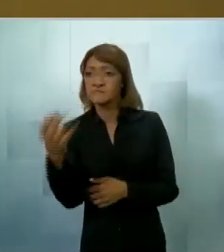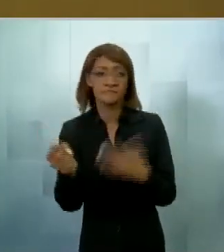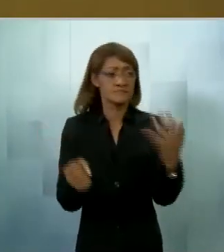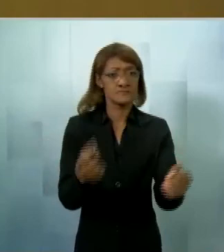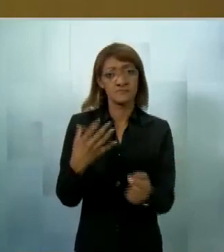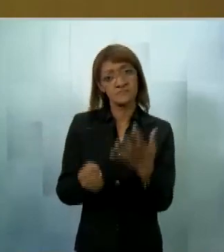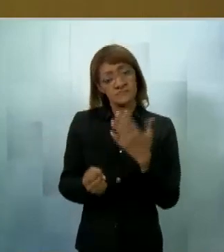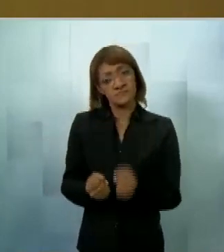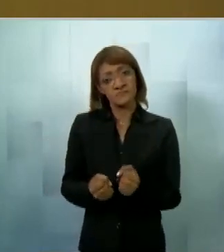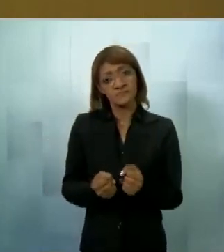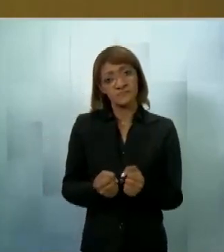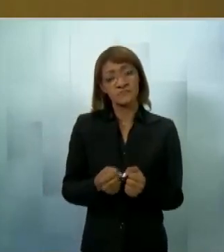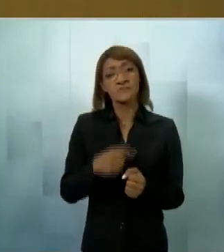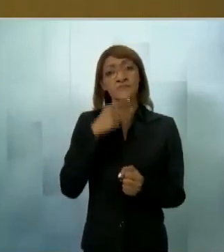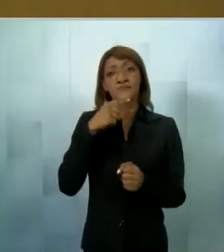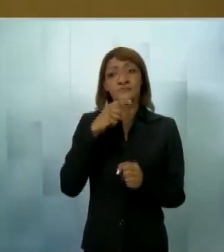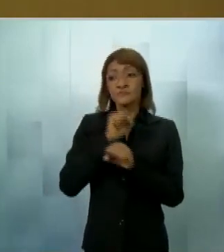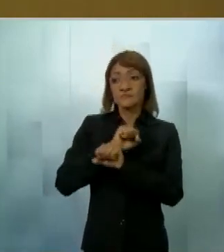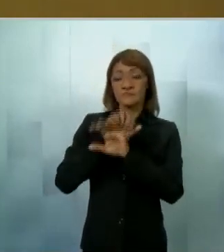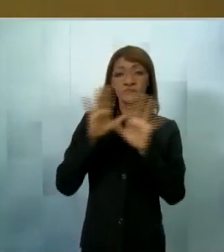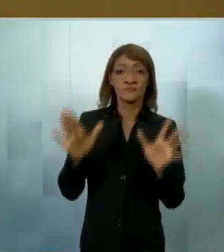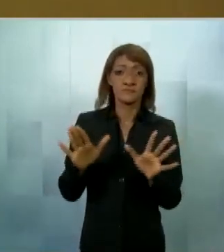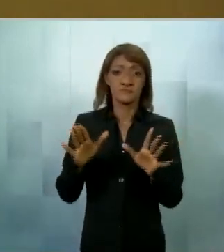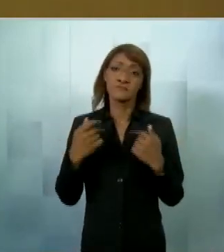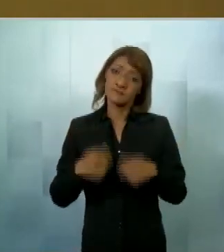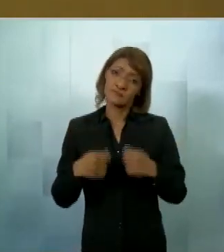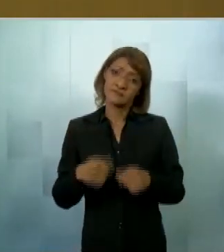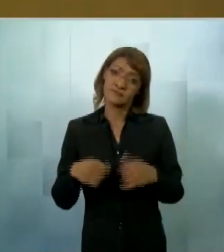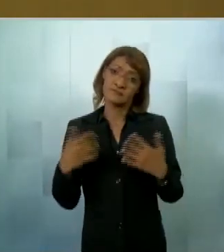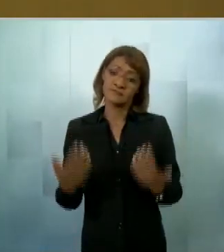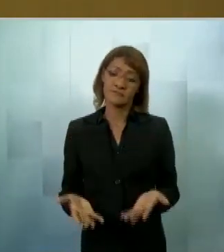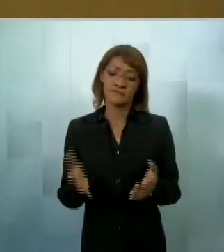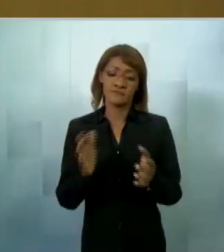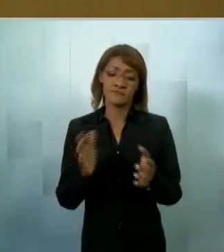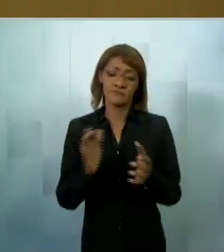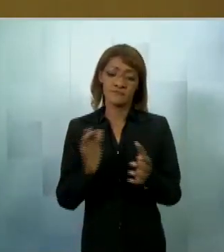e tirando dúvidas. É o passo que tem que ser feito. Não é uma coisa de imediato.